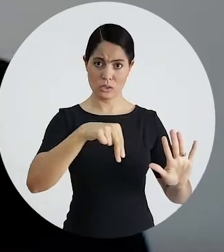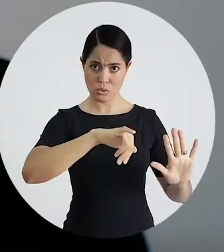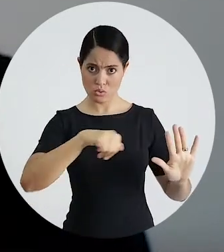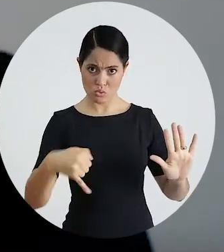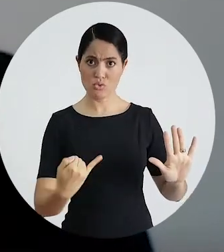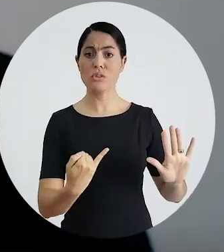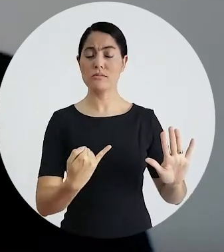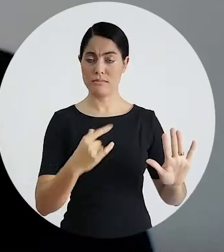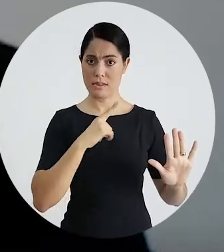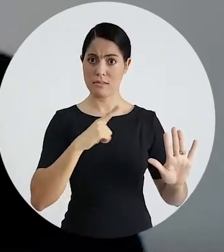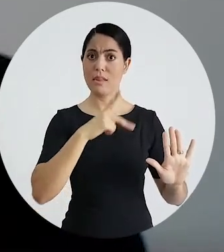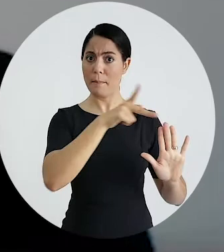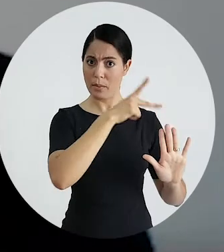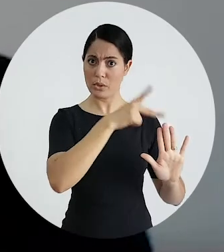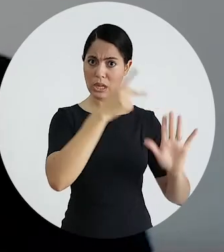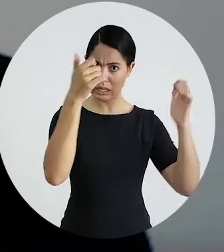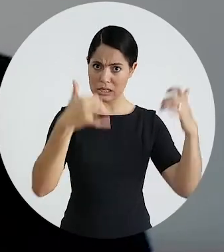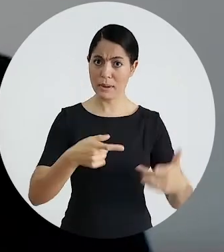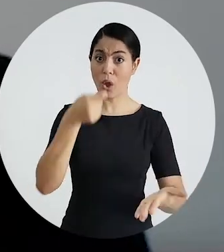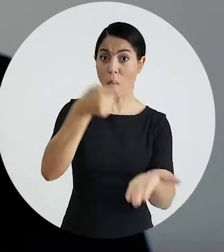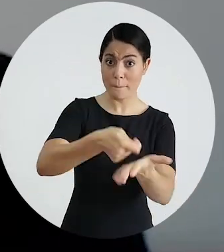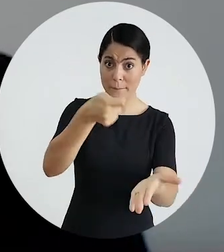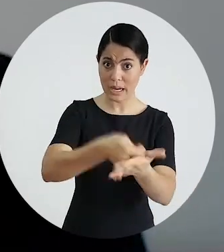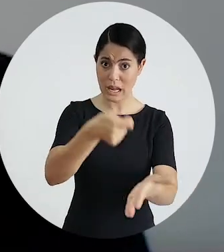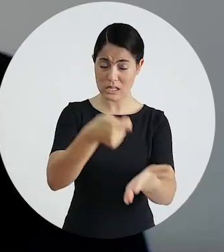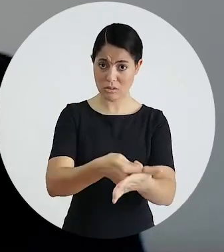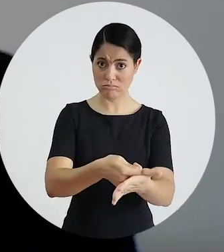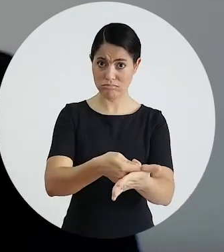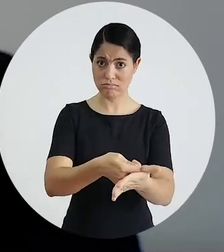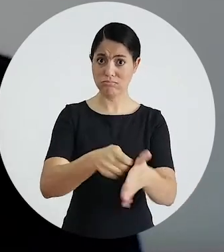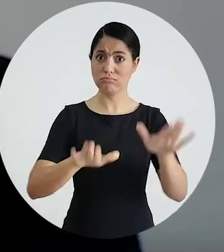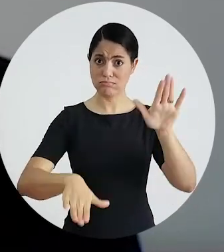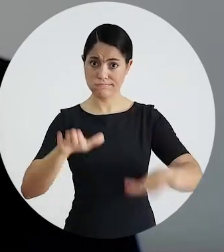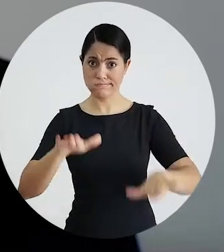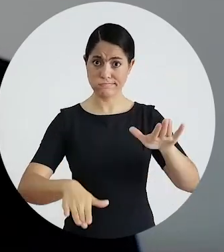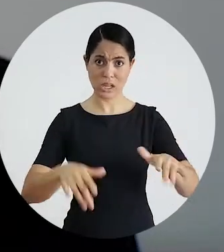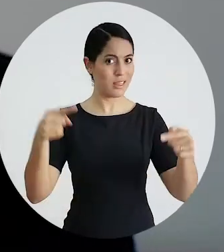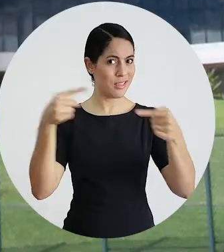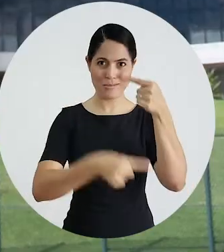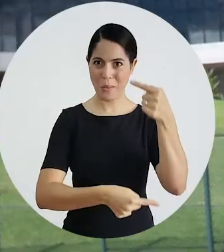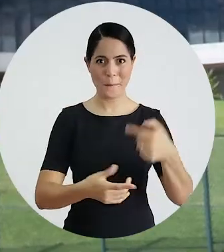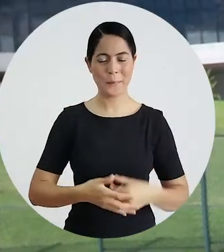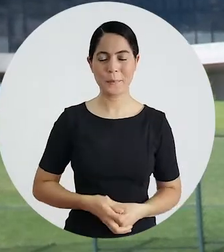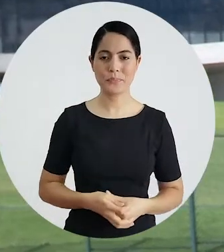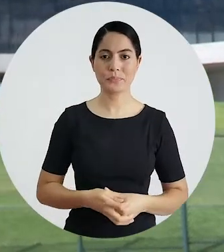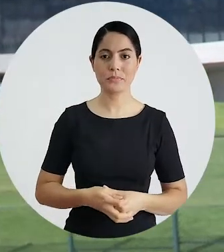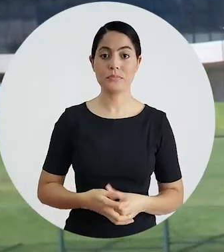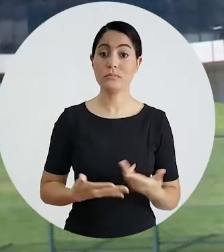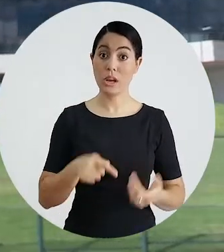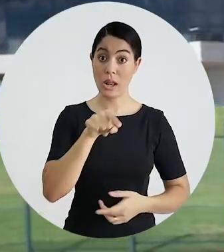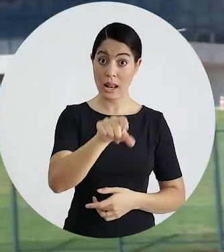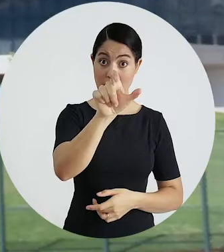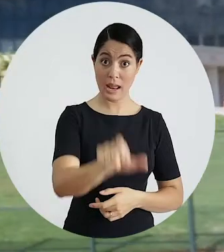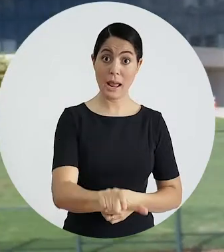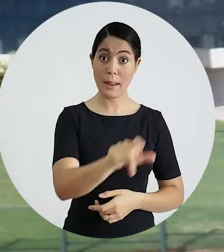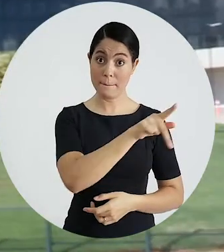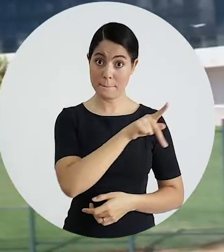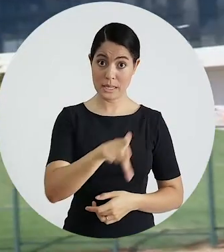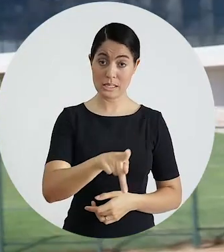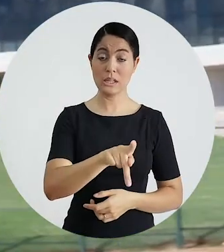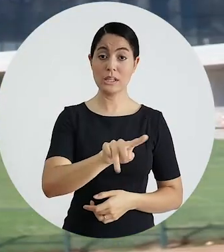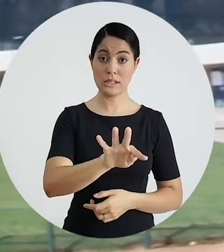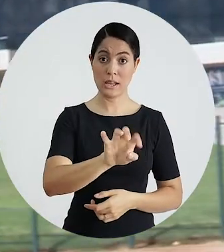Justiça, que a obrigatoriedade poderia estar confrontando com essa portaria. A presidente do TST